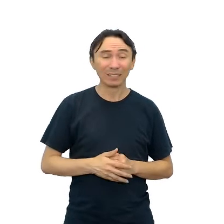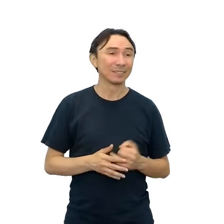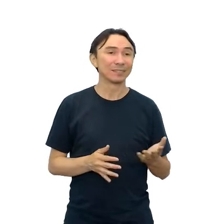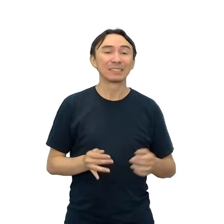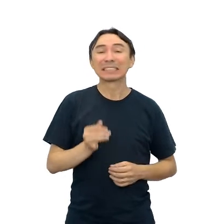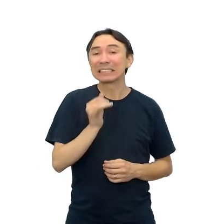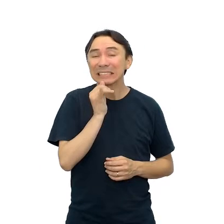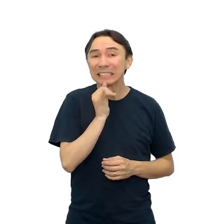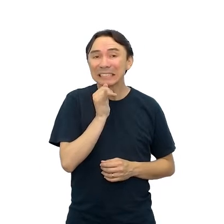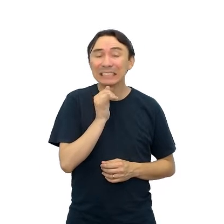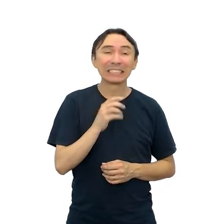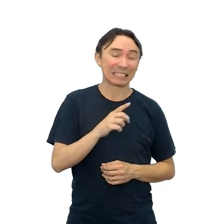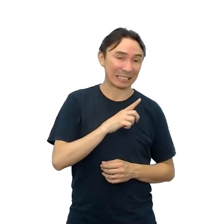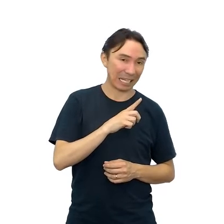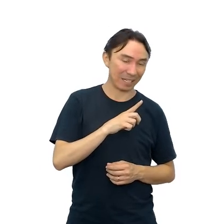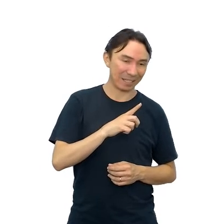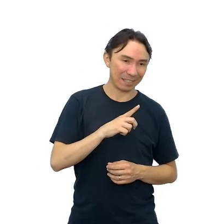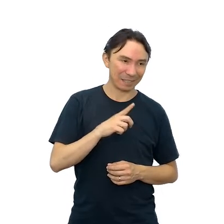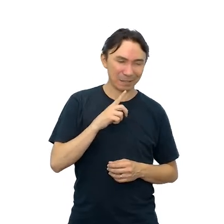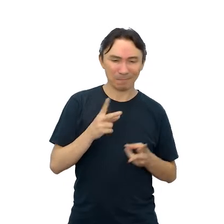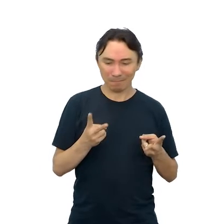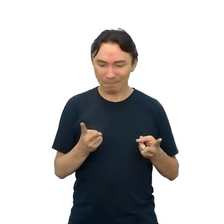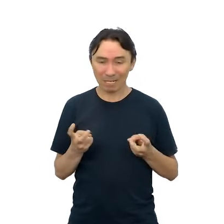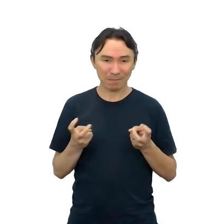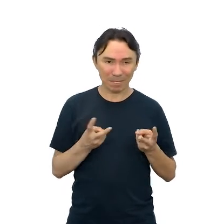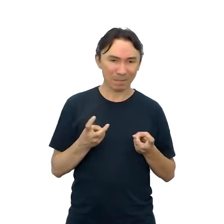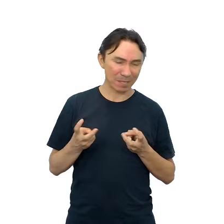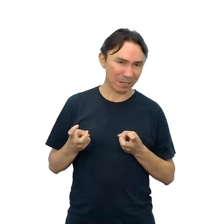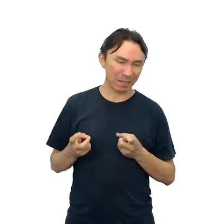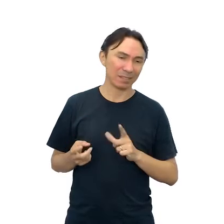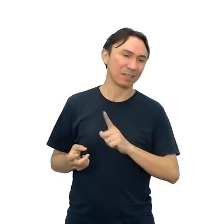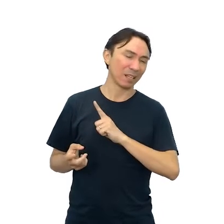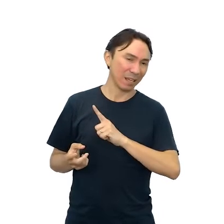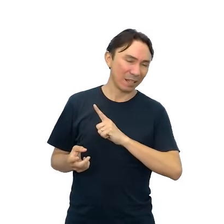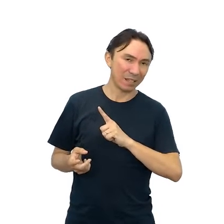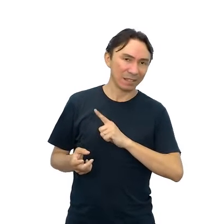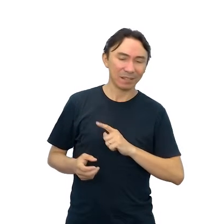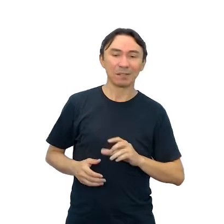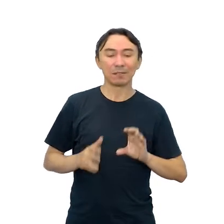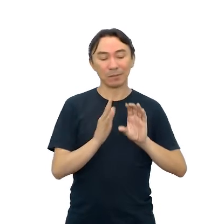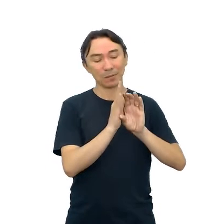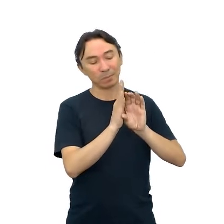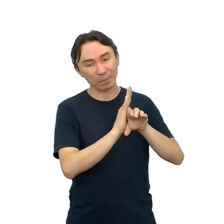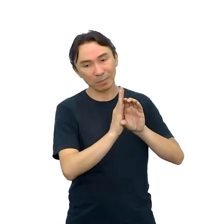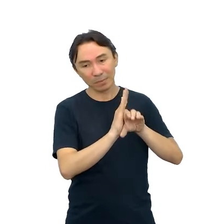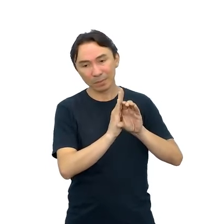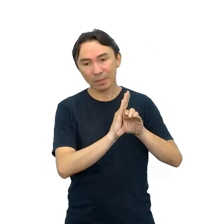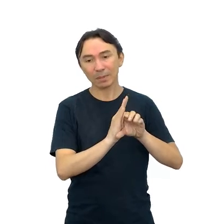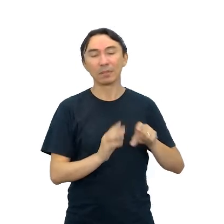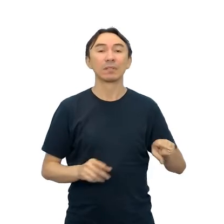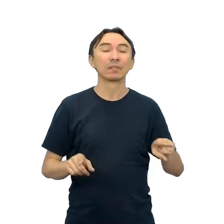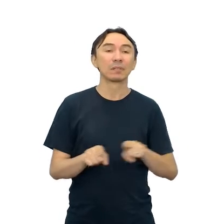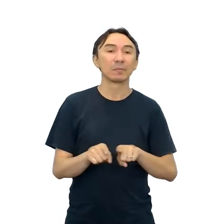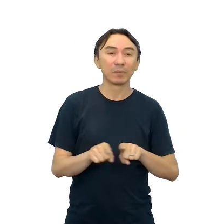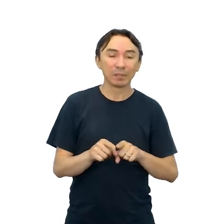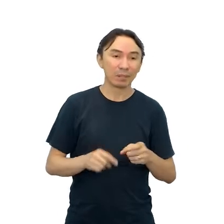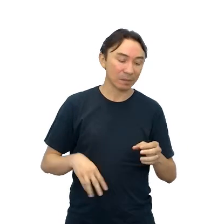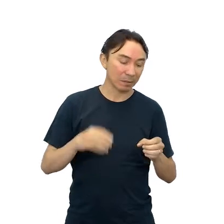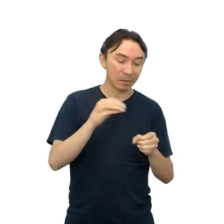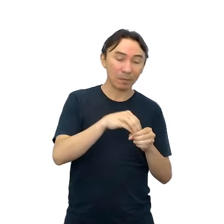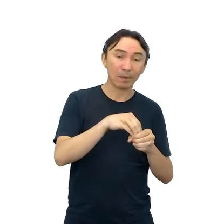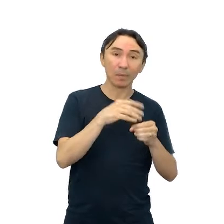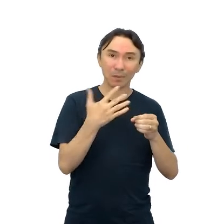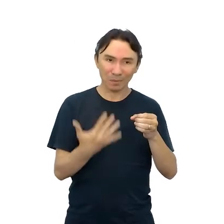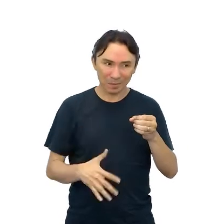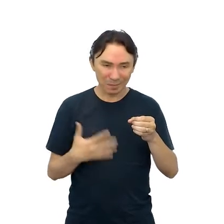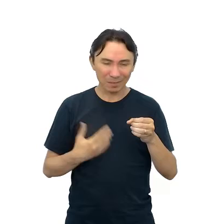nós fazemos o resgate, né, dos conceitos e conteúdos necessários para que nós